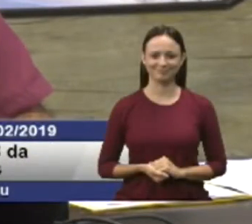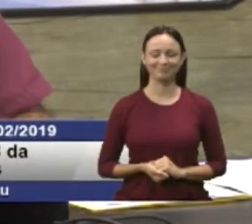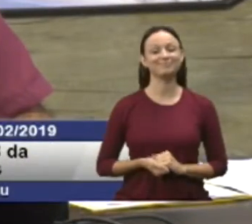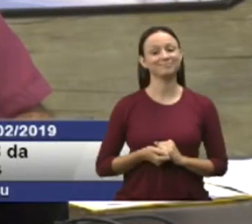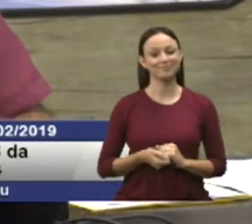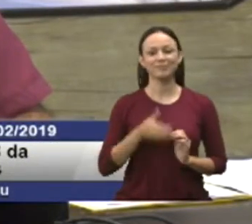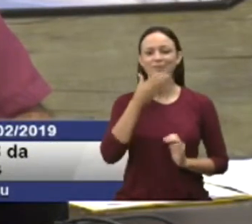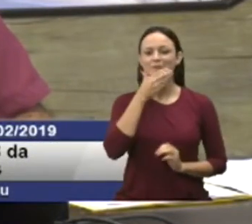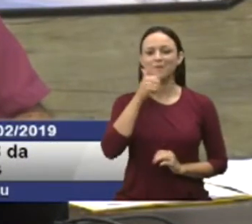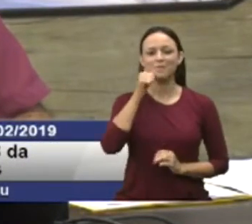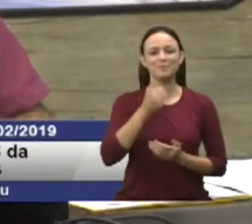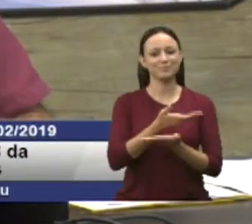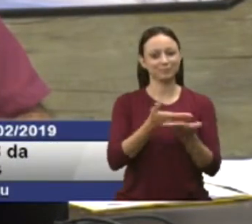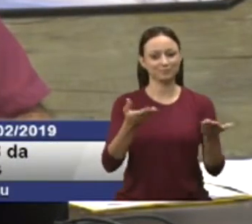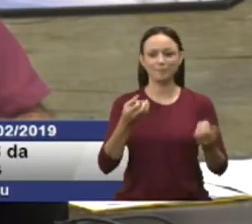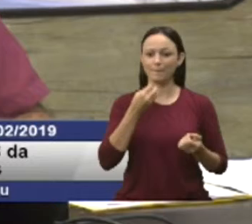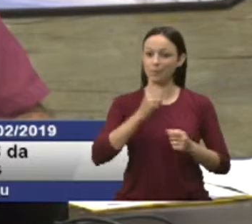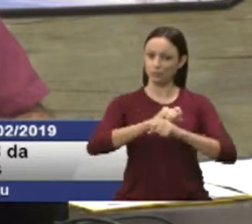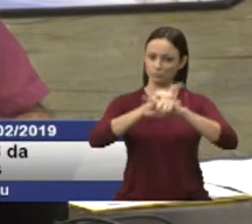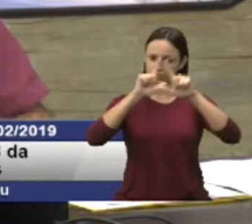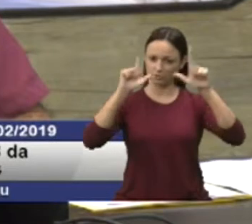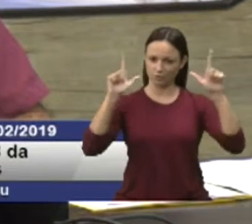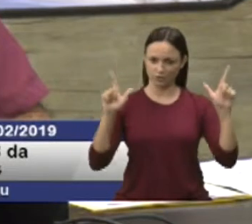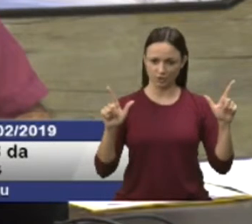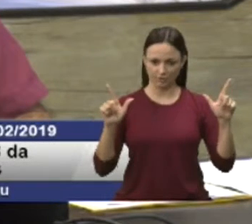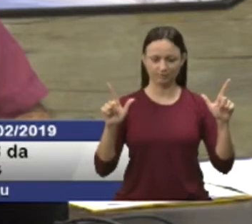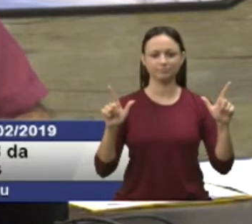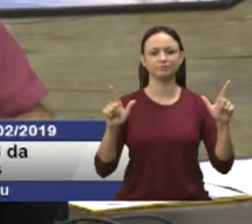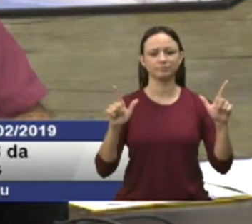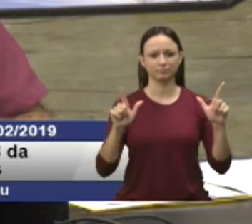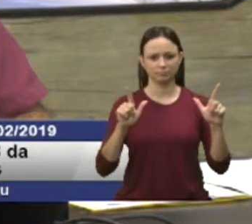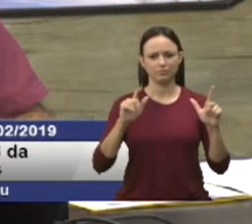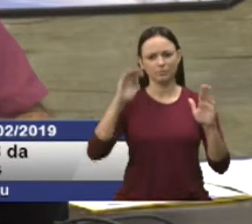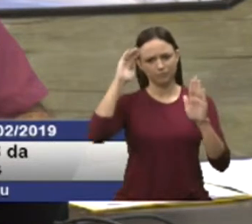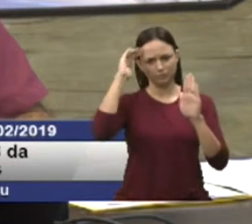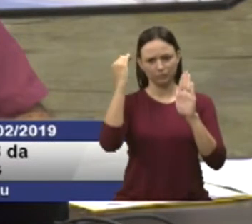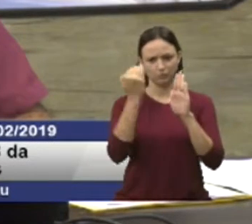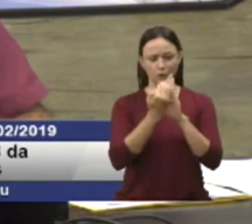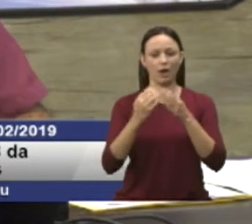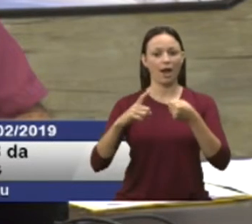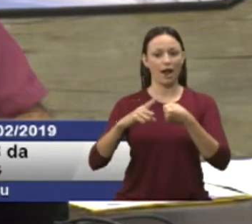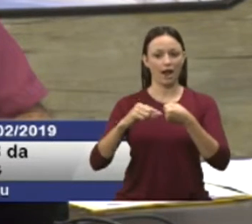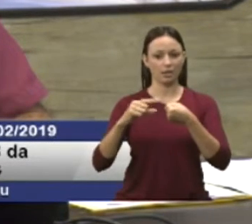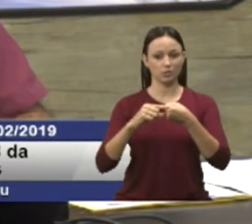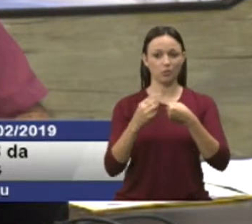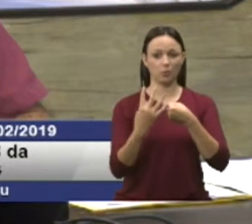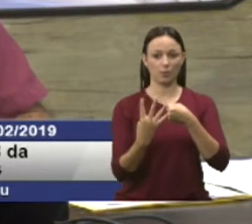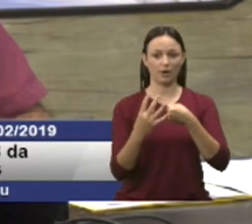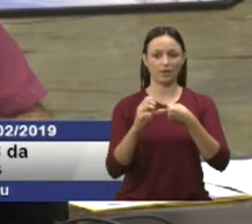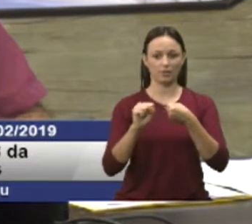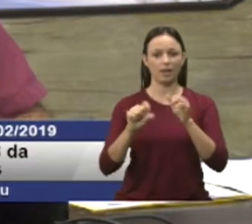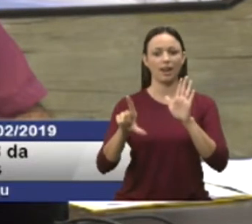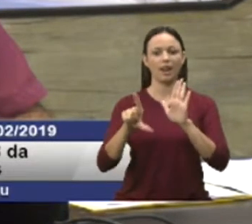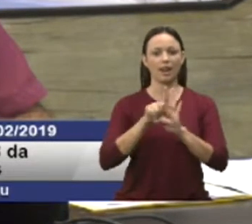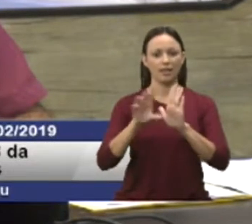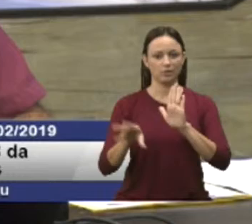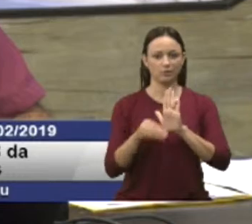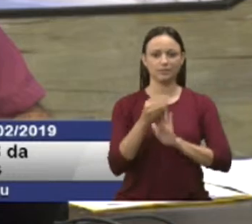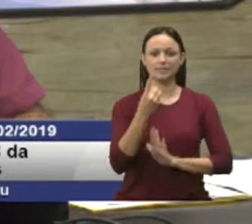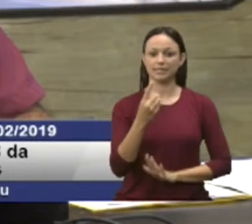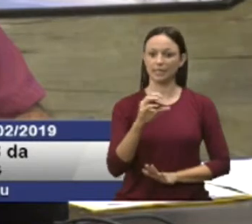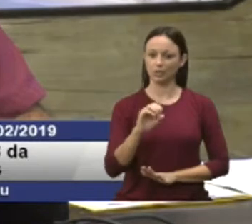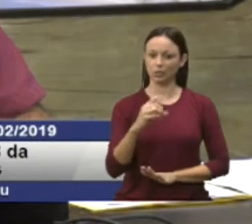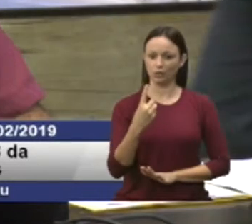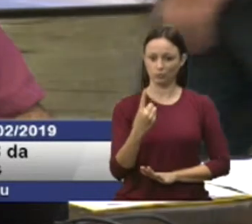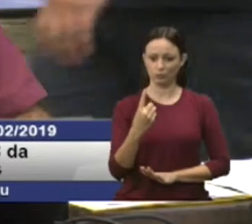Senhoras e senhores, bom dia. Em cumprimento ao artigo 48 da Lei Complementar 101